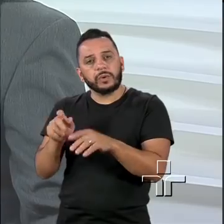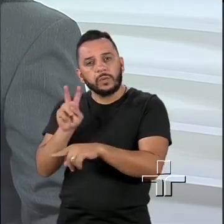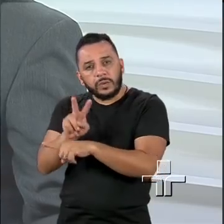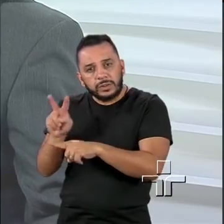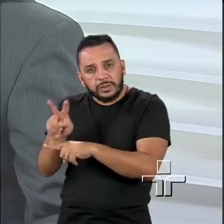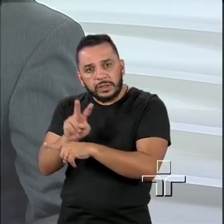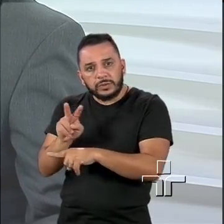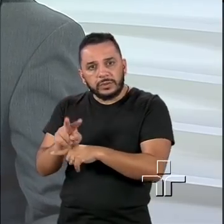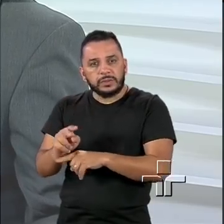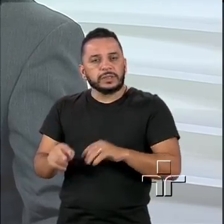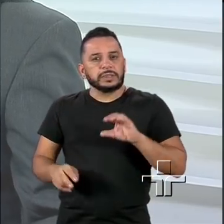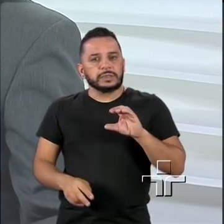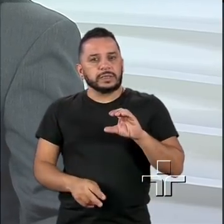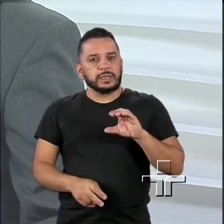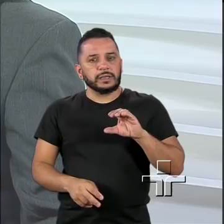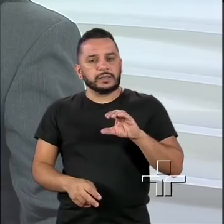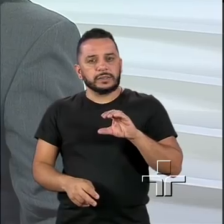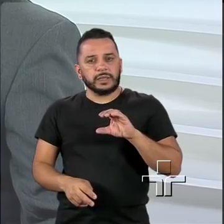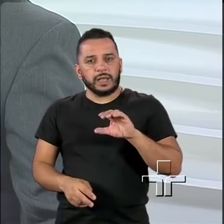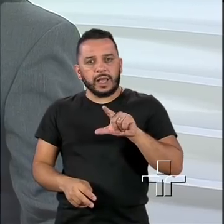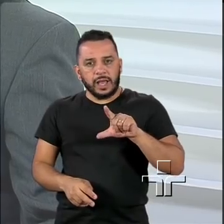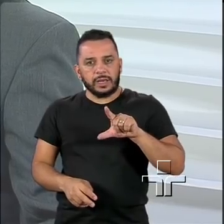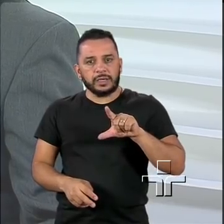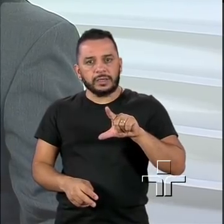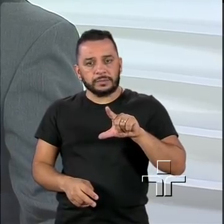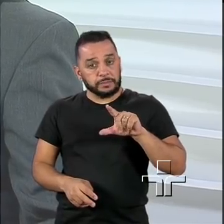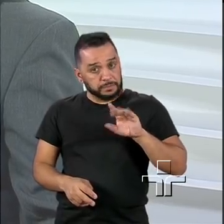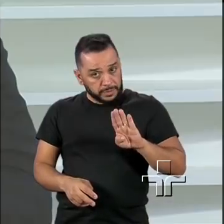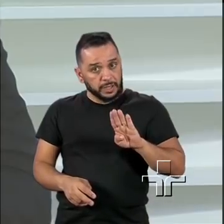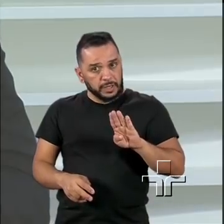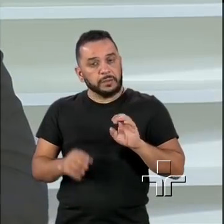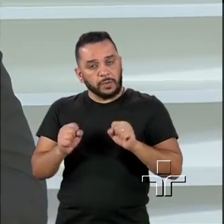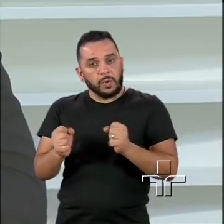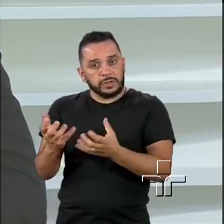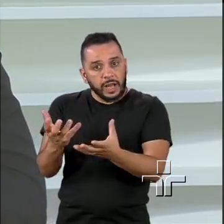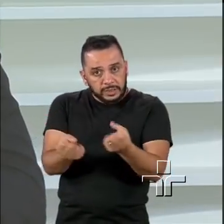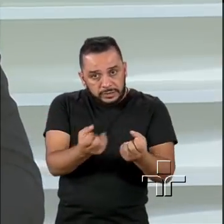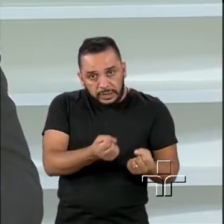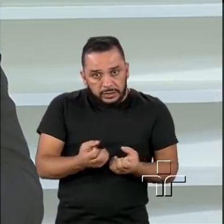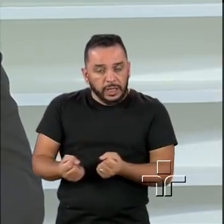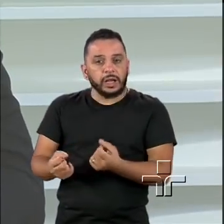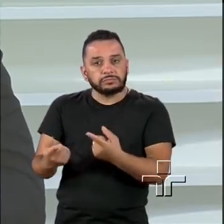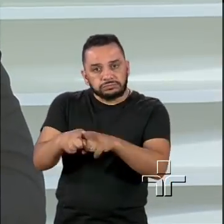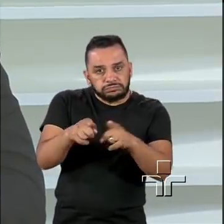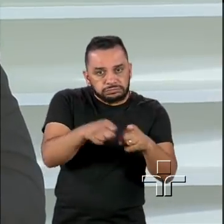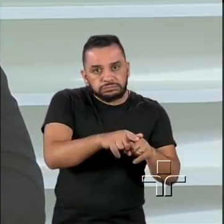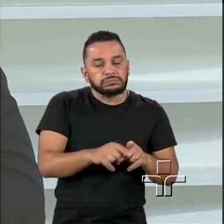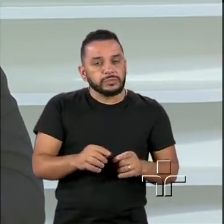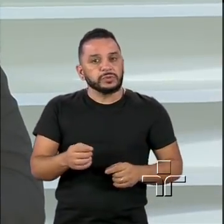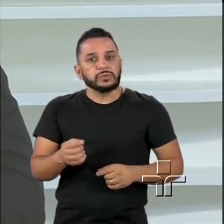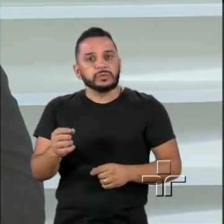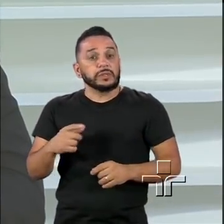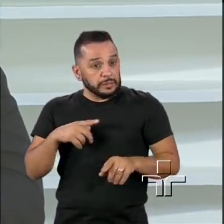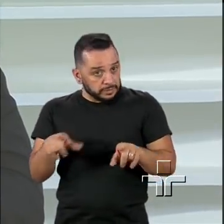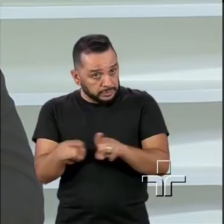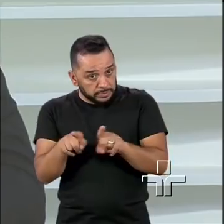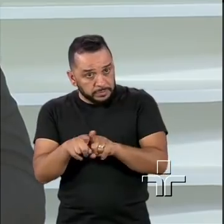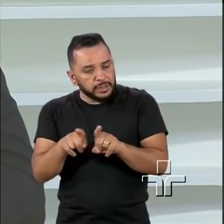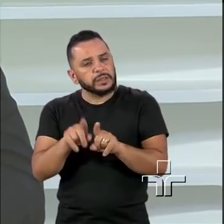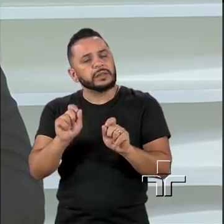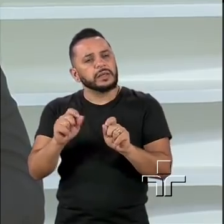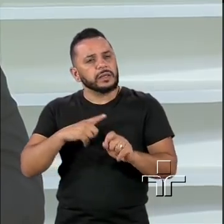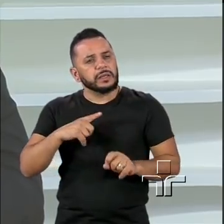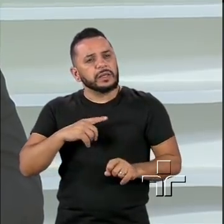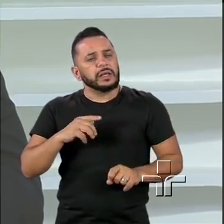governo. A CNB está aberto para receber novas adesões. Foi, inclusive, escolhido pelo ex-presidente para dialogar com o general Vilas Boas e